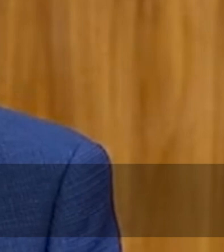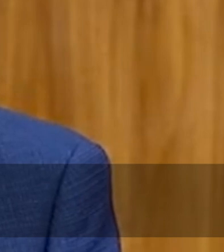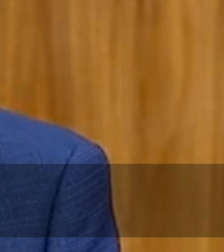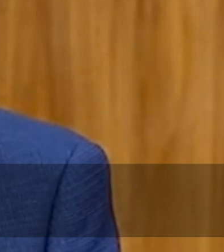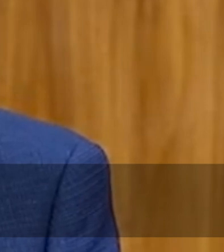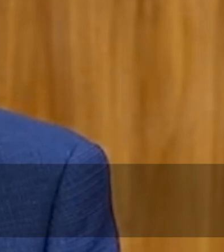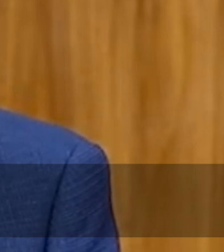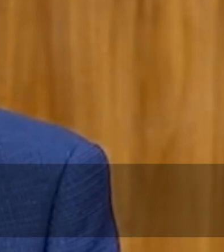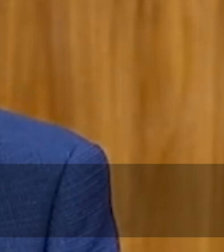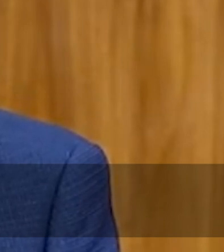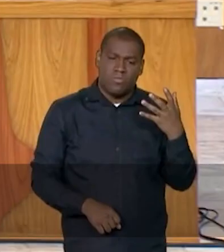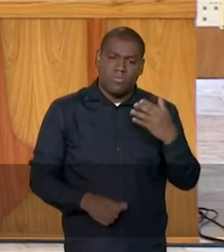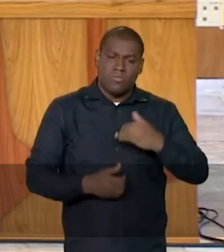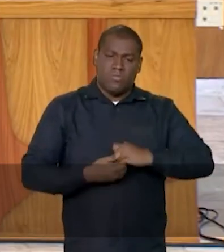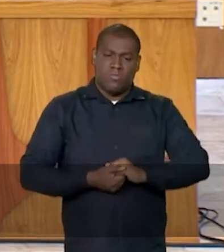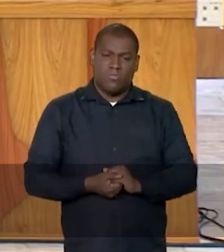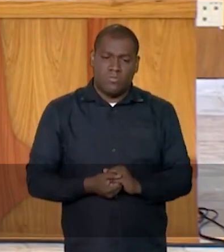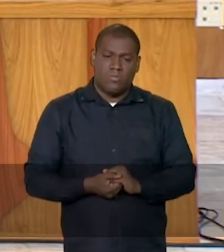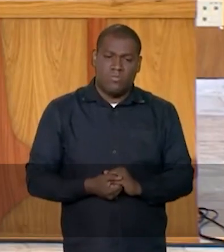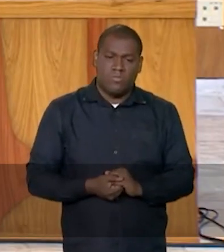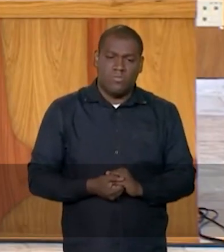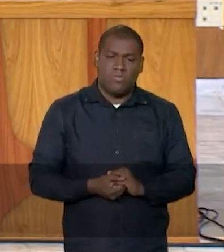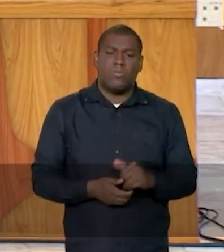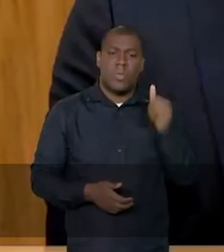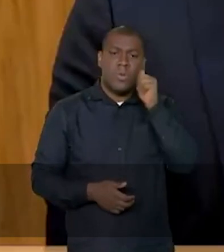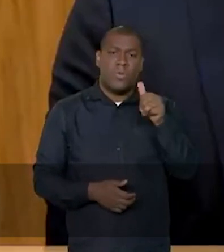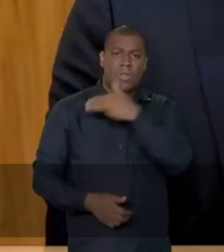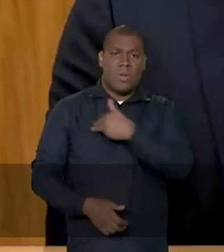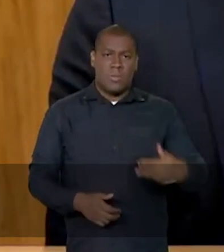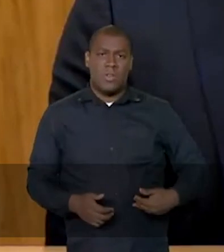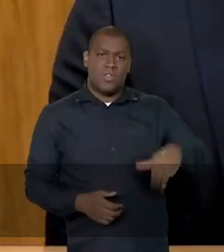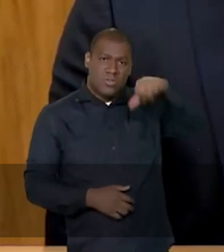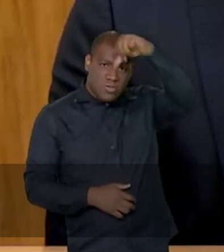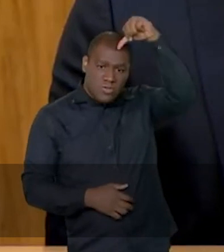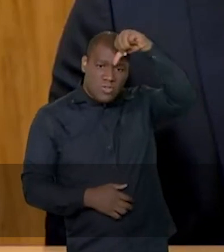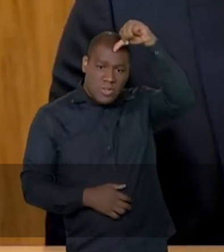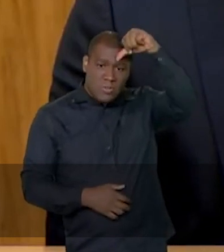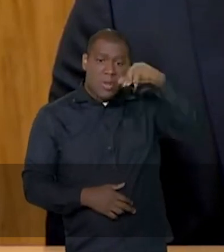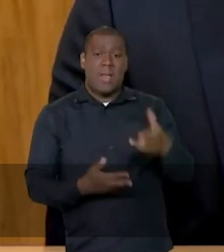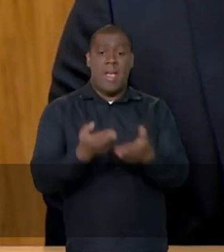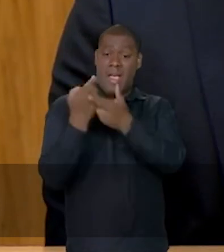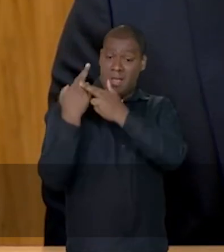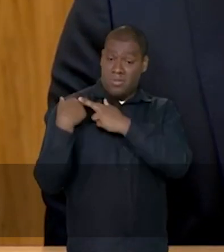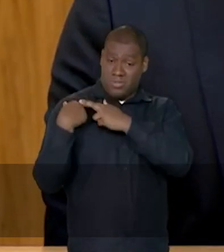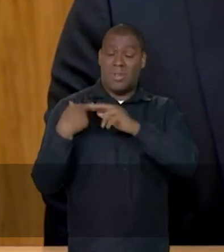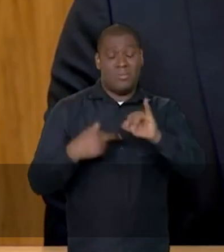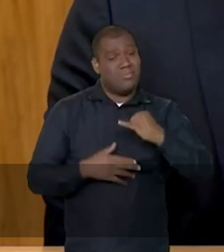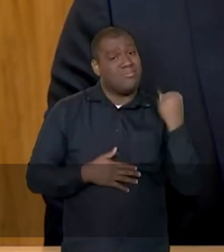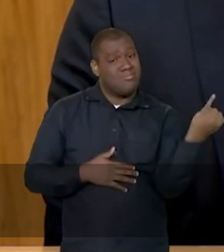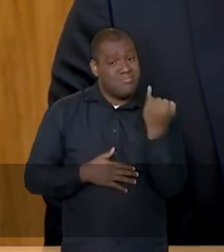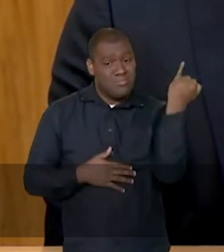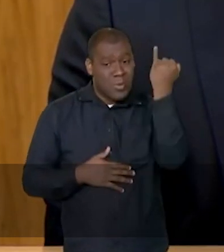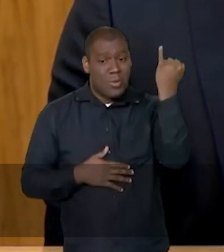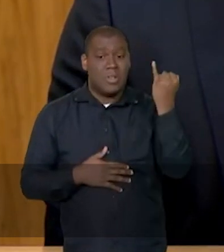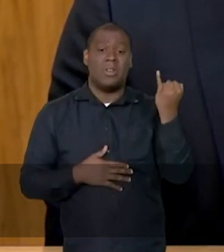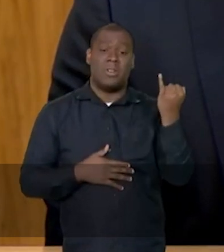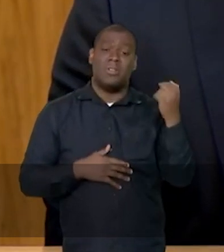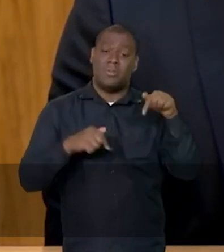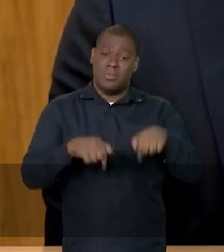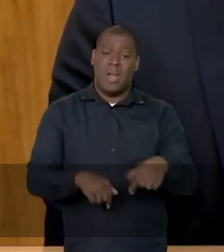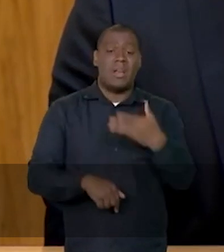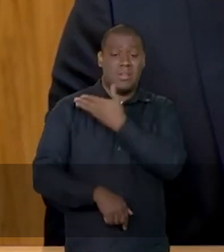pronunciamento sobre o adiamento das provas. A ministra Esther tem uma responsabilidade muito grande dentro do nosso